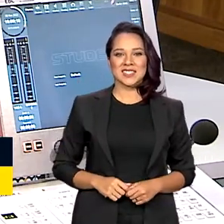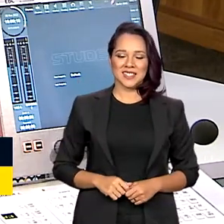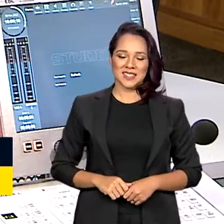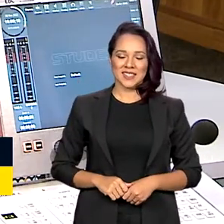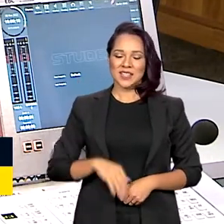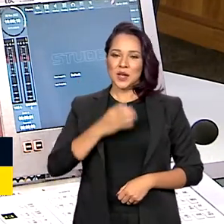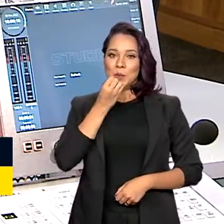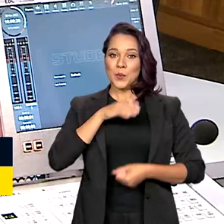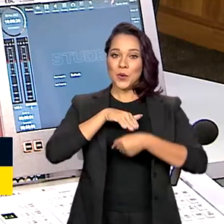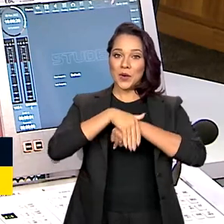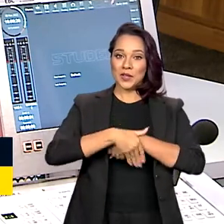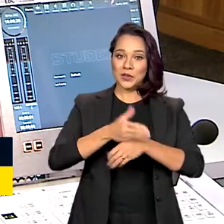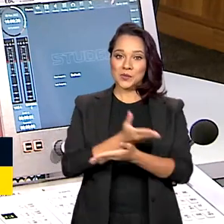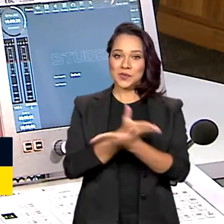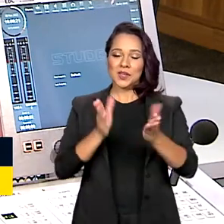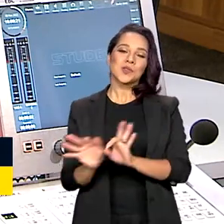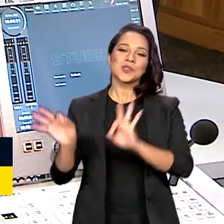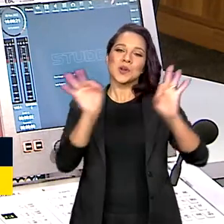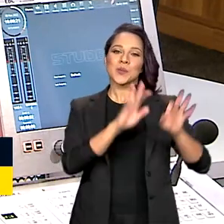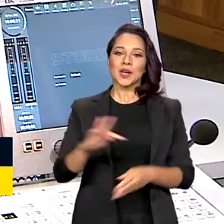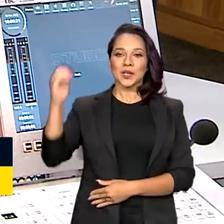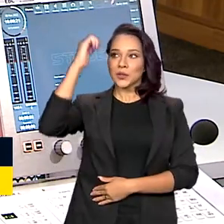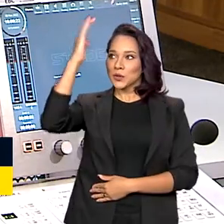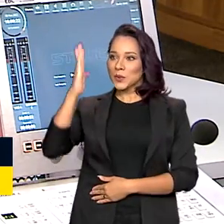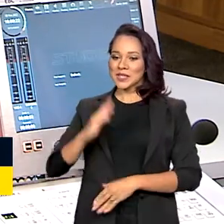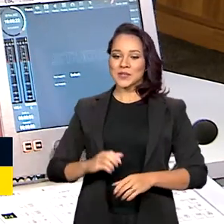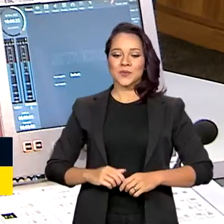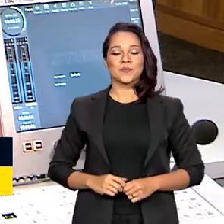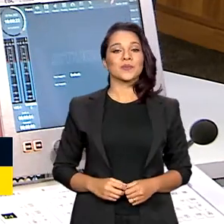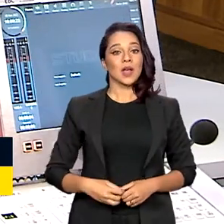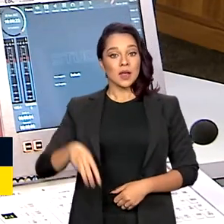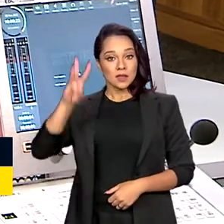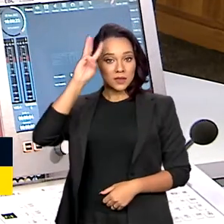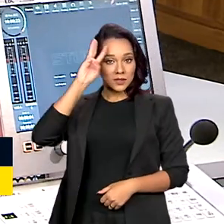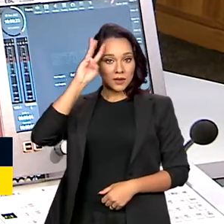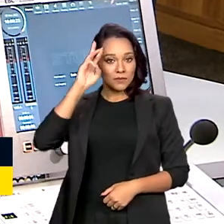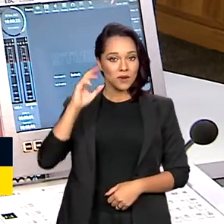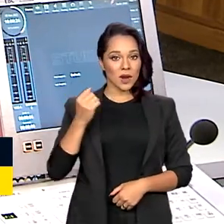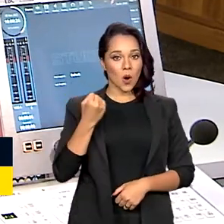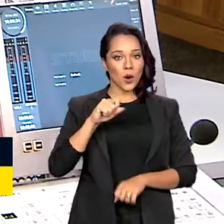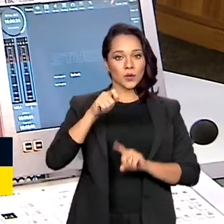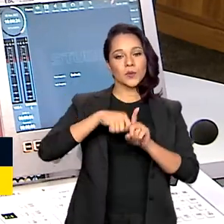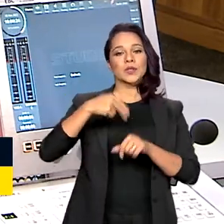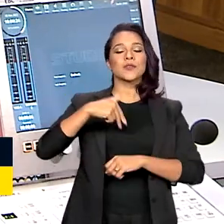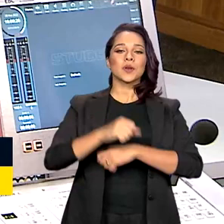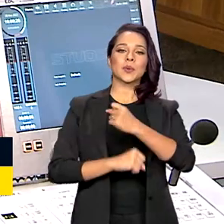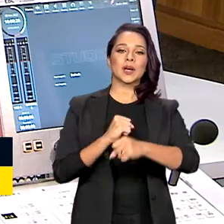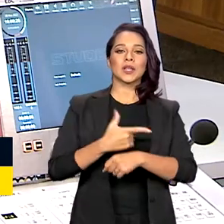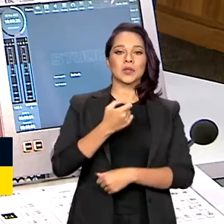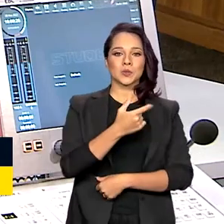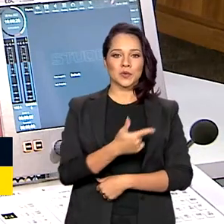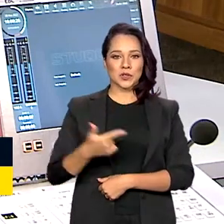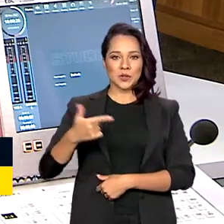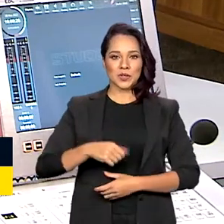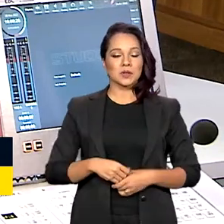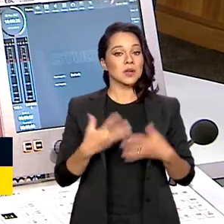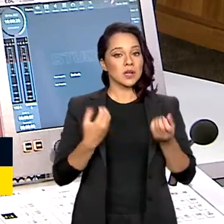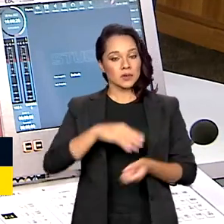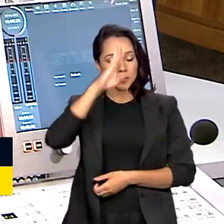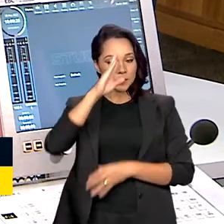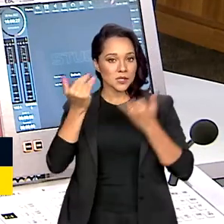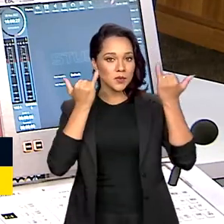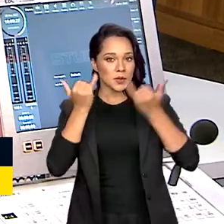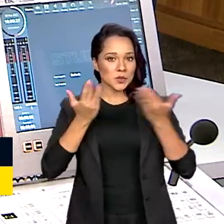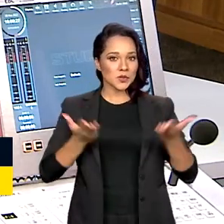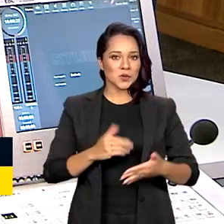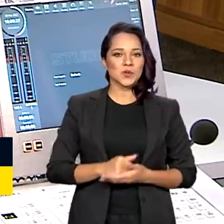hoje. Boa noite. Boa noite para você que nos acompanha em todo o país. Terça-feira, 8 de novembro de 2022. E vamos ao destaque